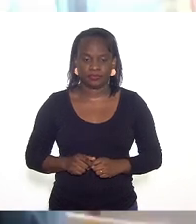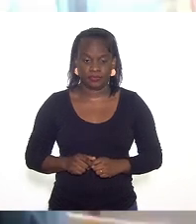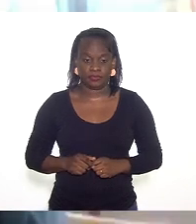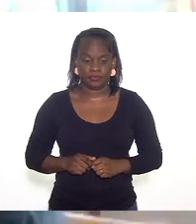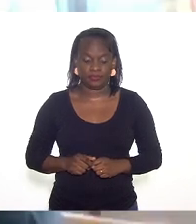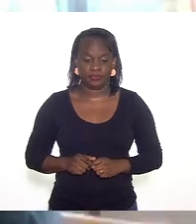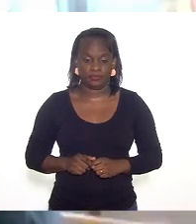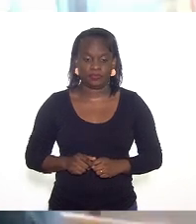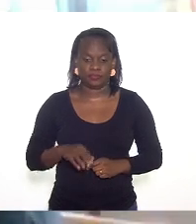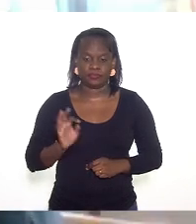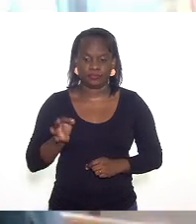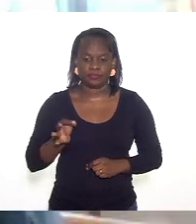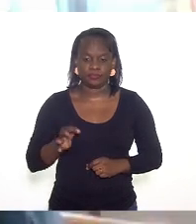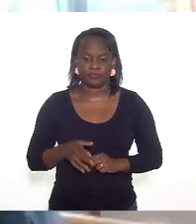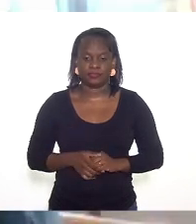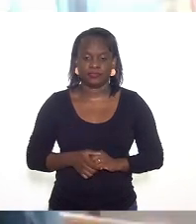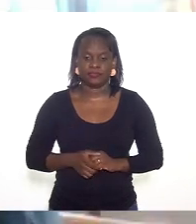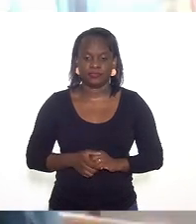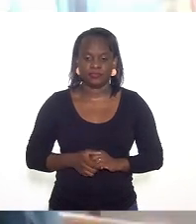Tá